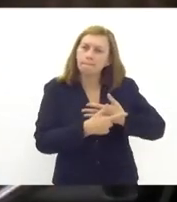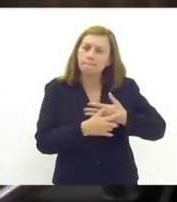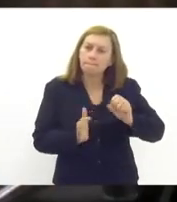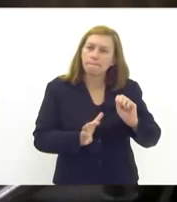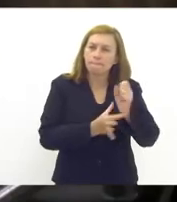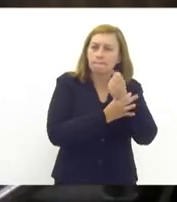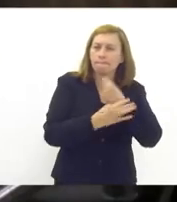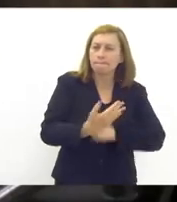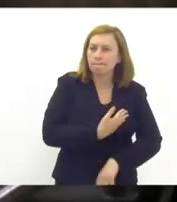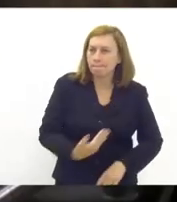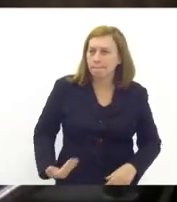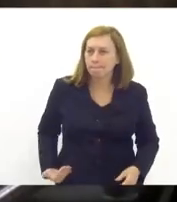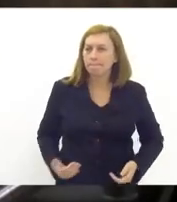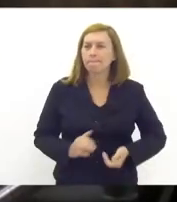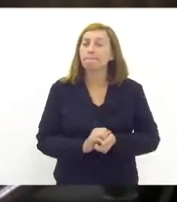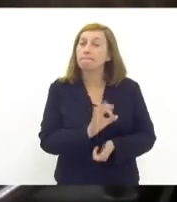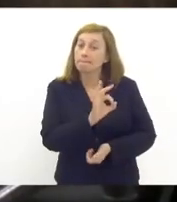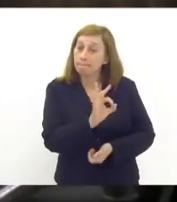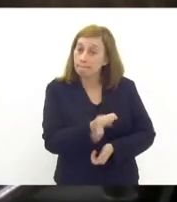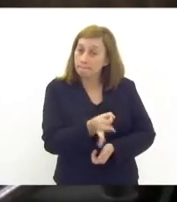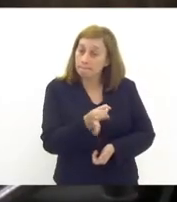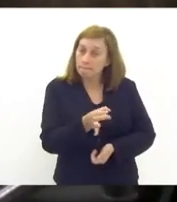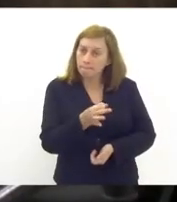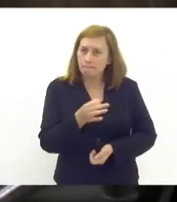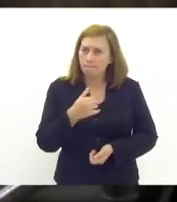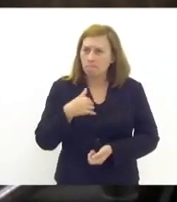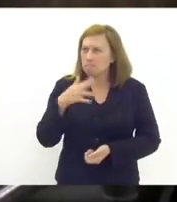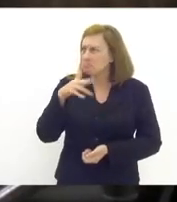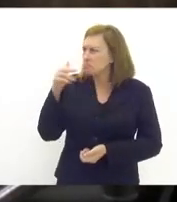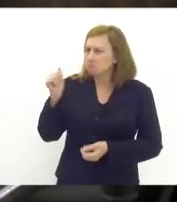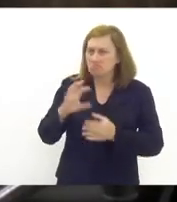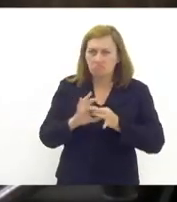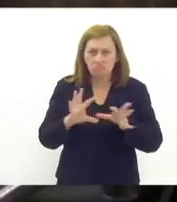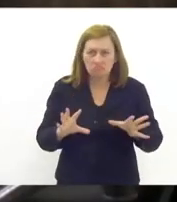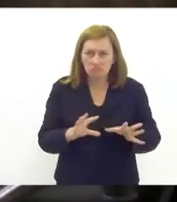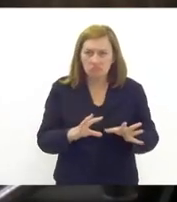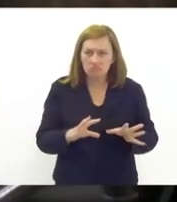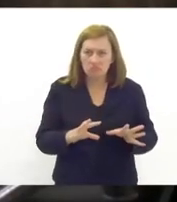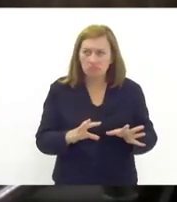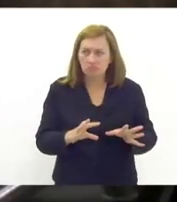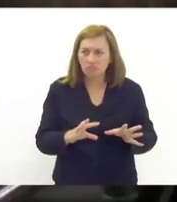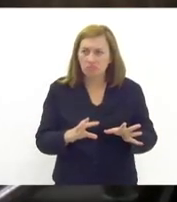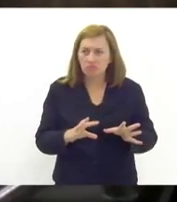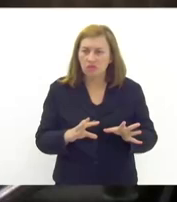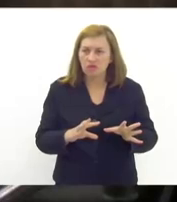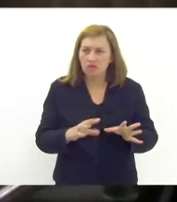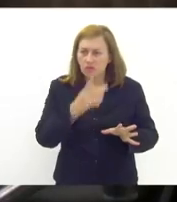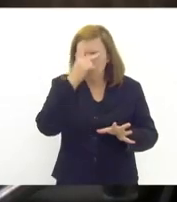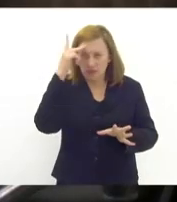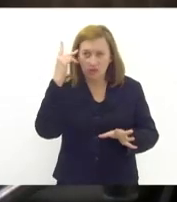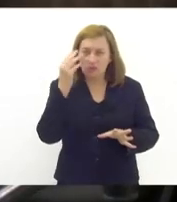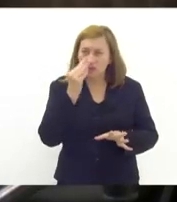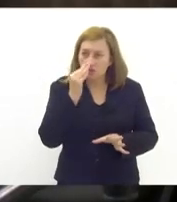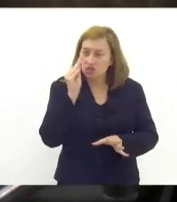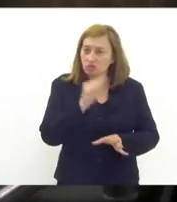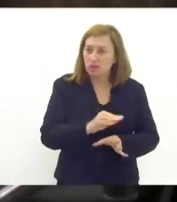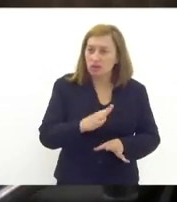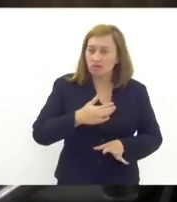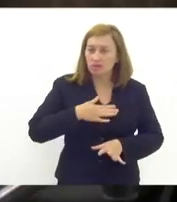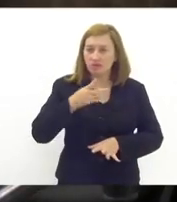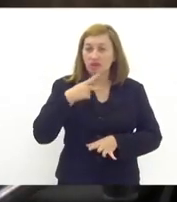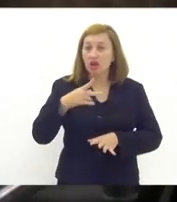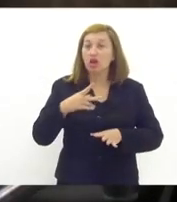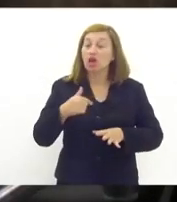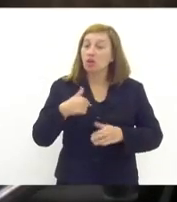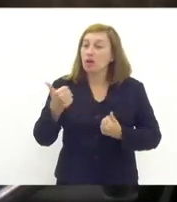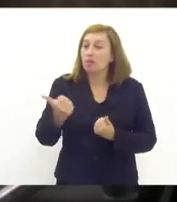segurança pública. E, evidentemente, que eu nunca permitirei que ninguém distorça a minha fala. Eu estou certamente entre aqueles e